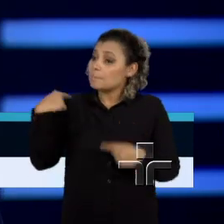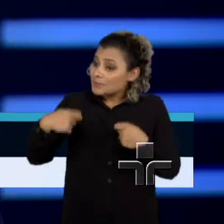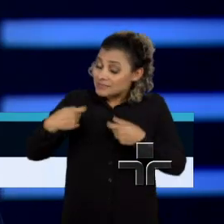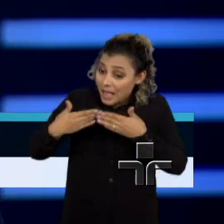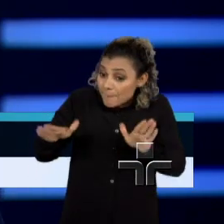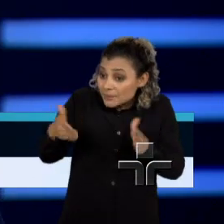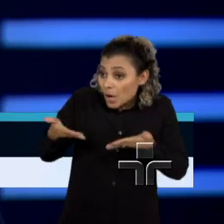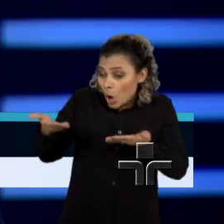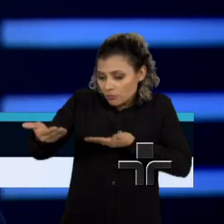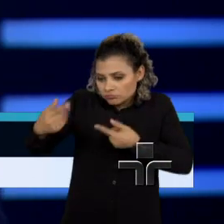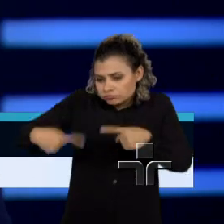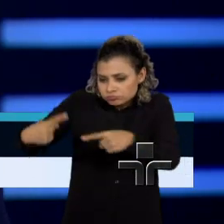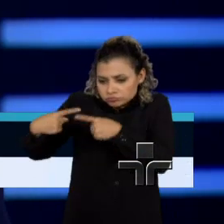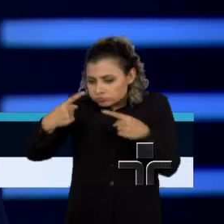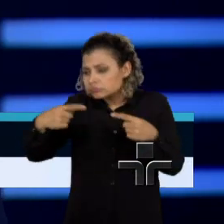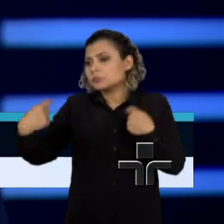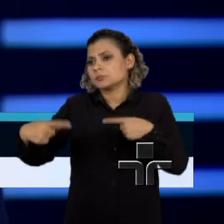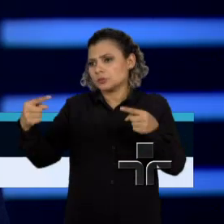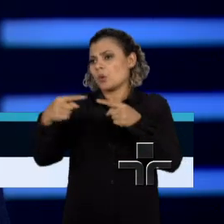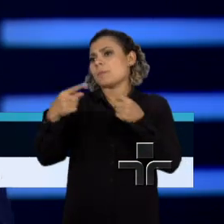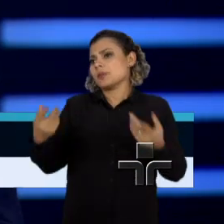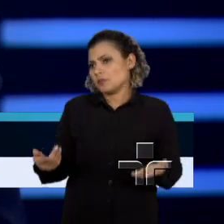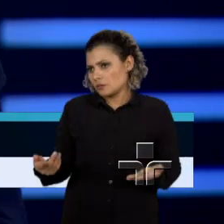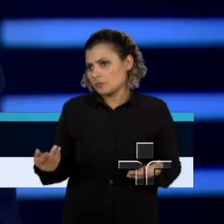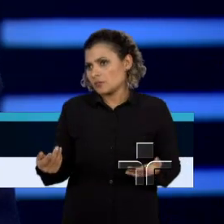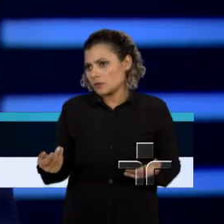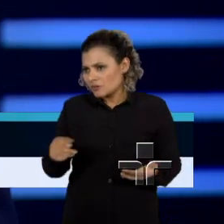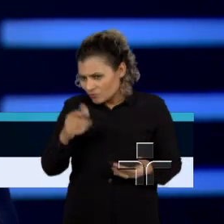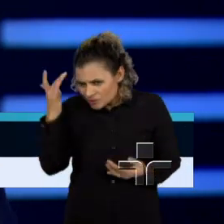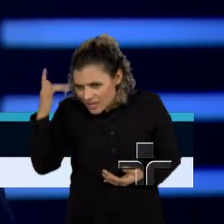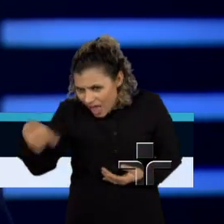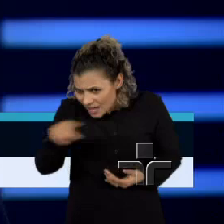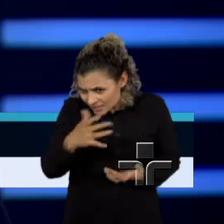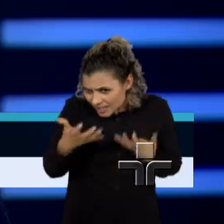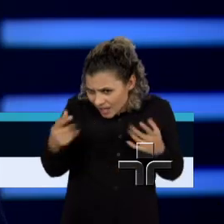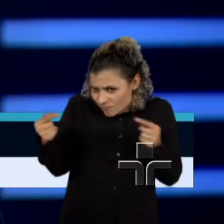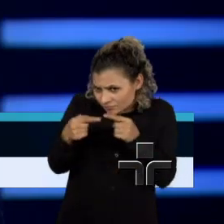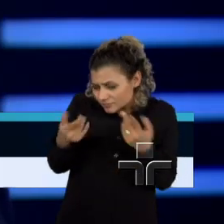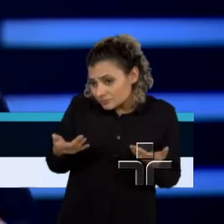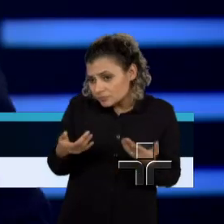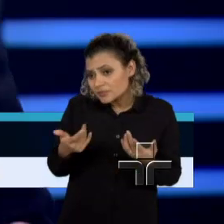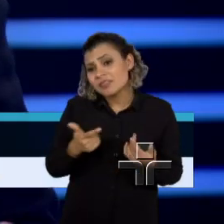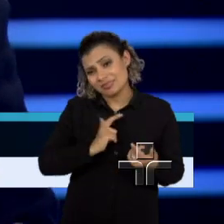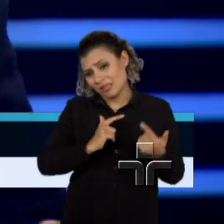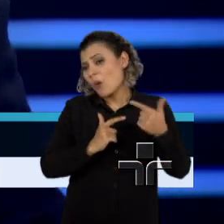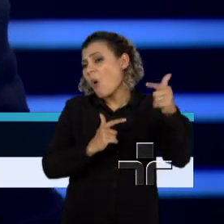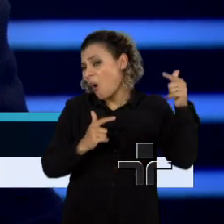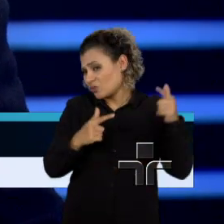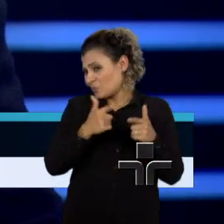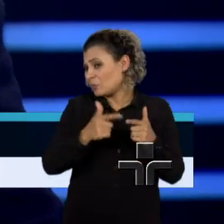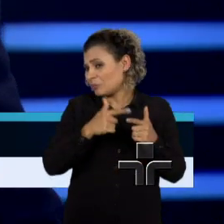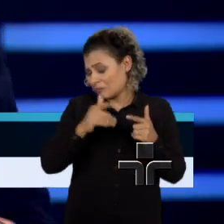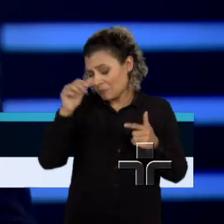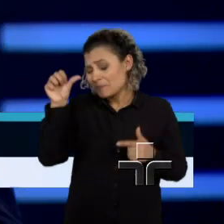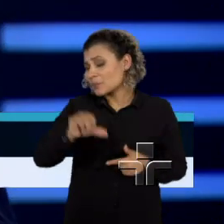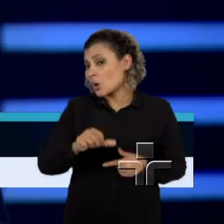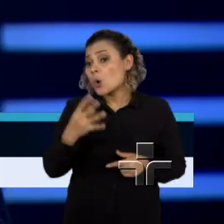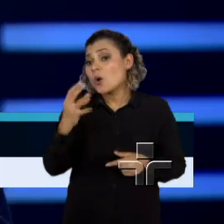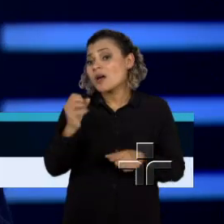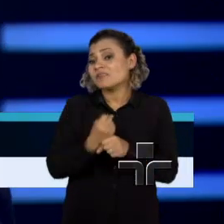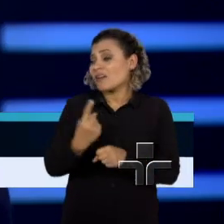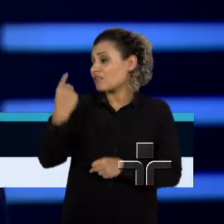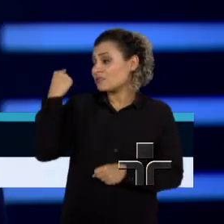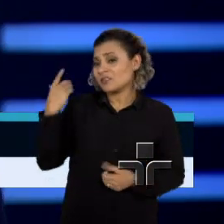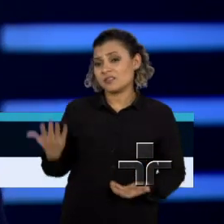agora? Faz sentido? Será que nós não temos, talvez, outros problemas? Isso aconteceu uns 40 anos atrás.